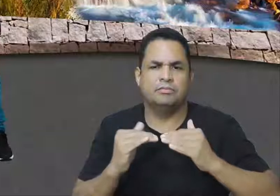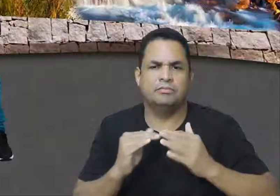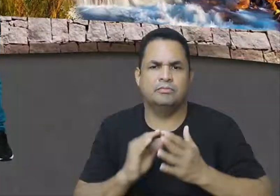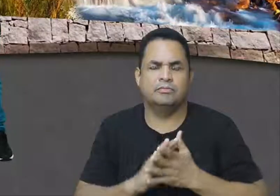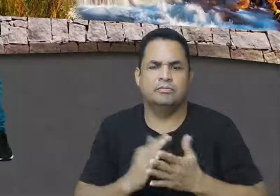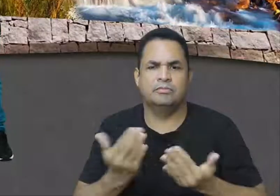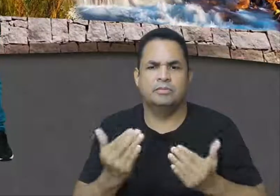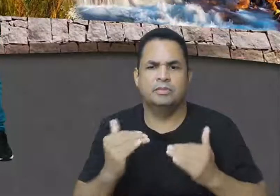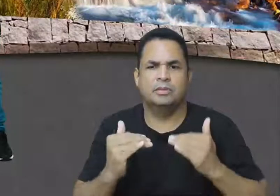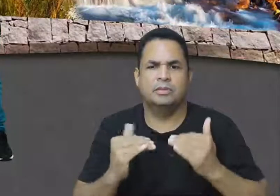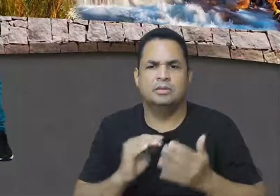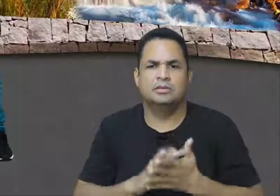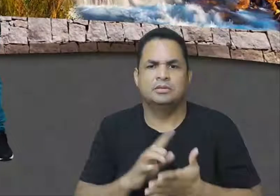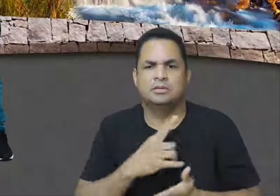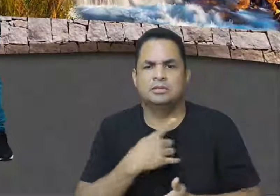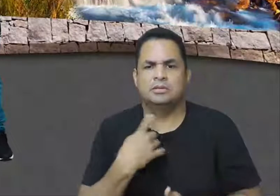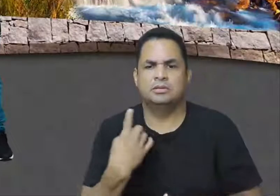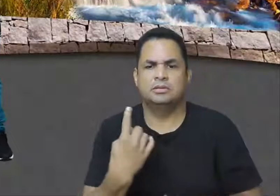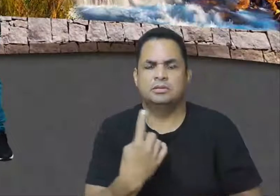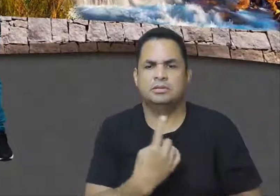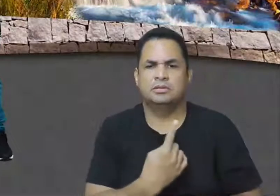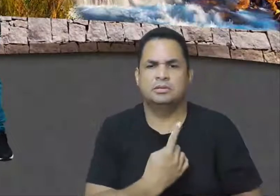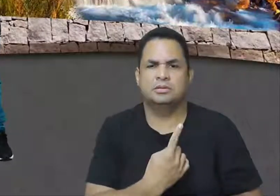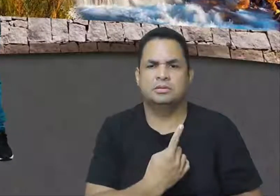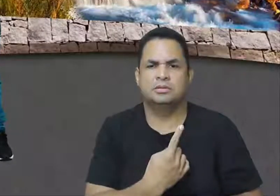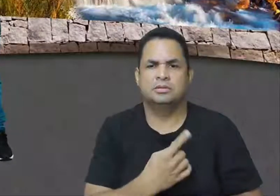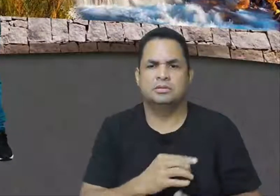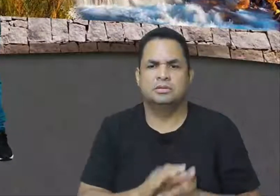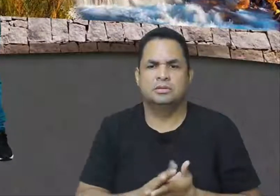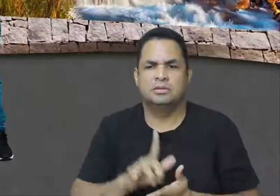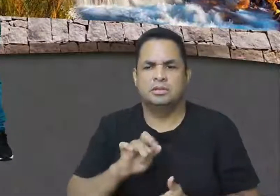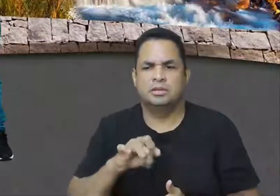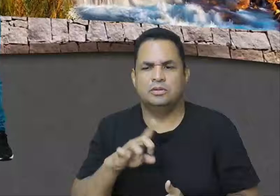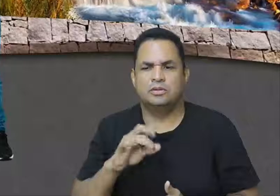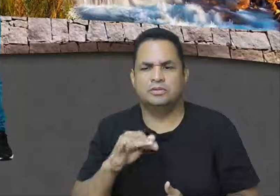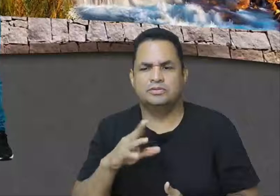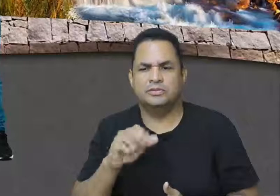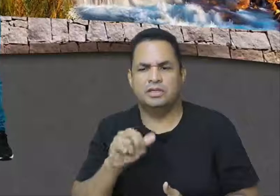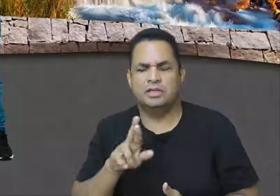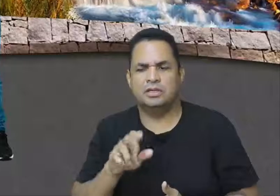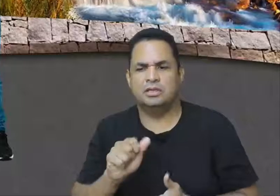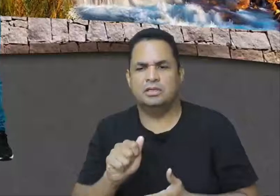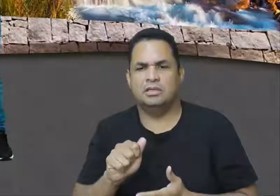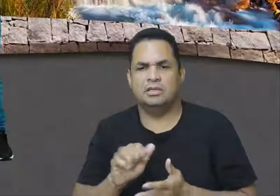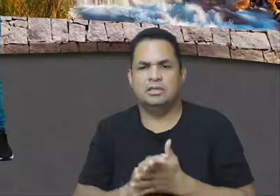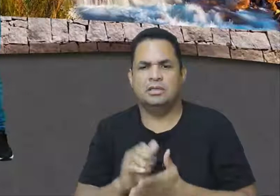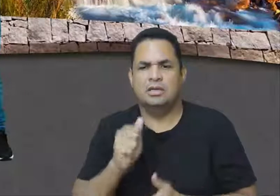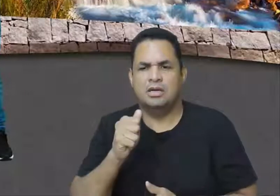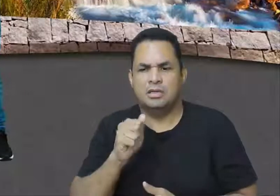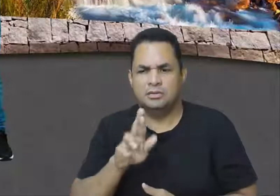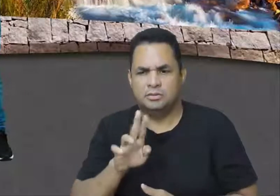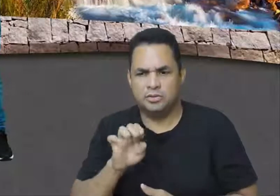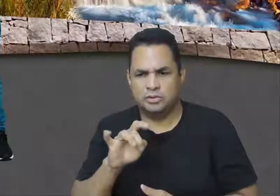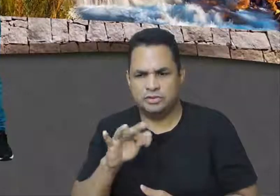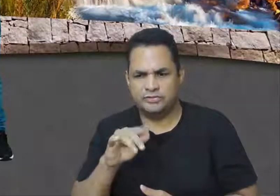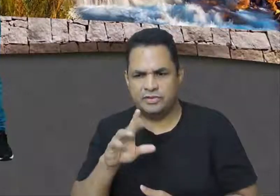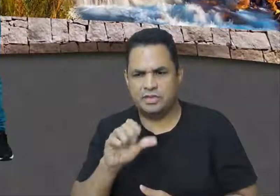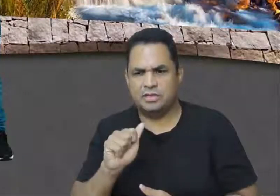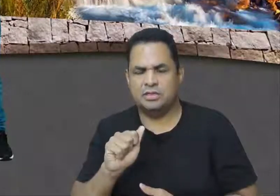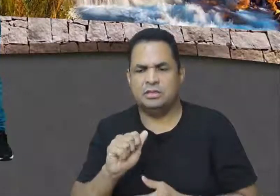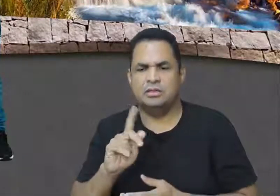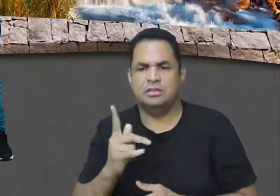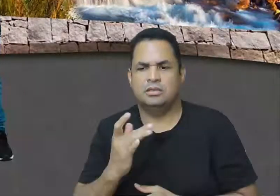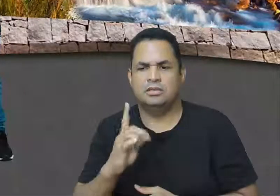Um equilíbrio no nosso planeta que envolve litosfera, atmosfera,